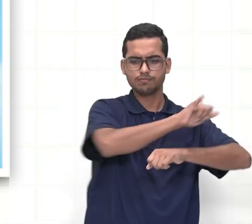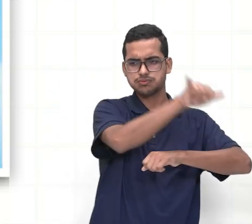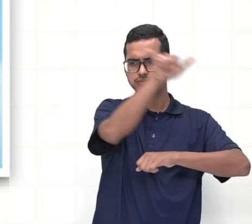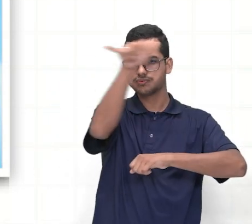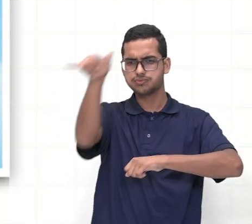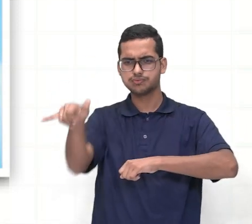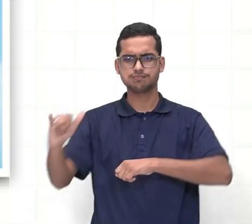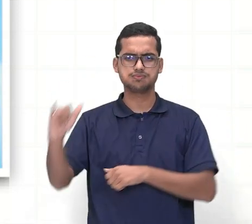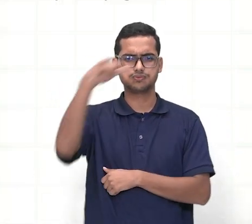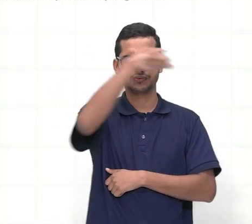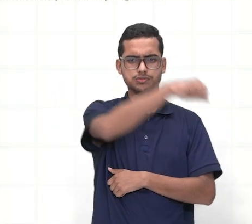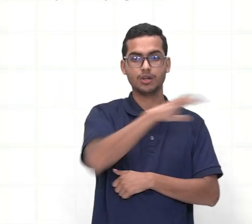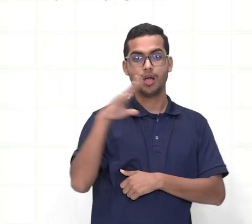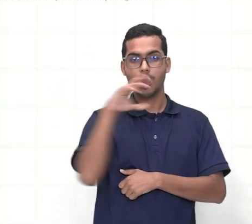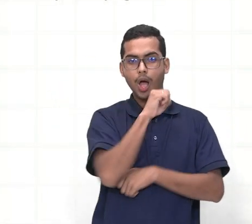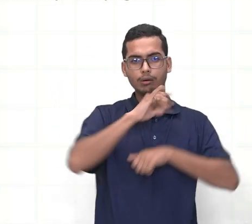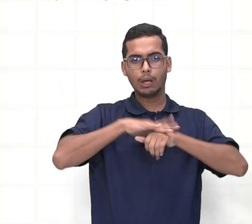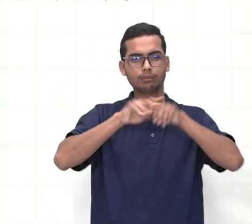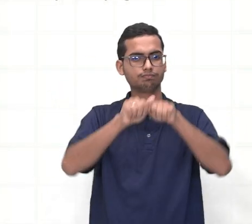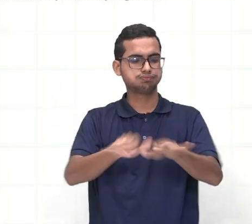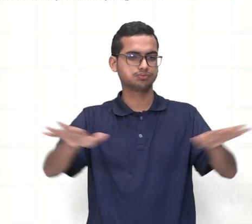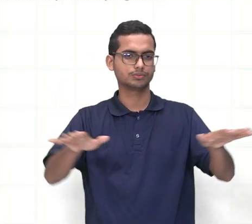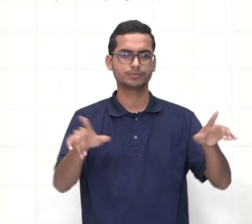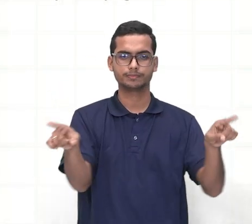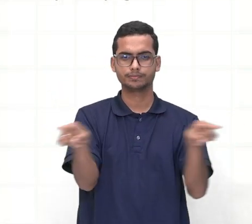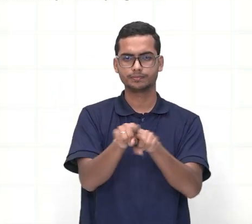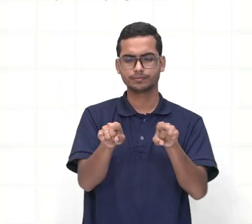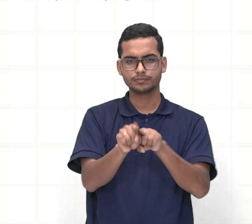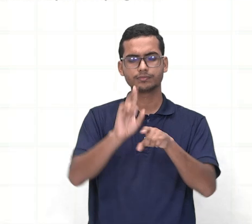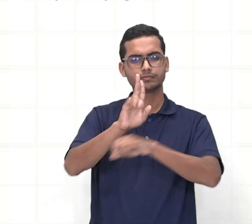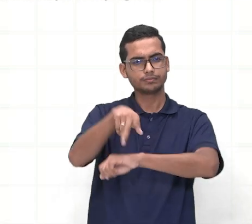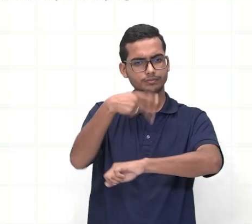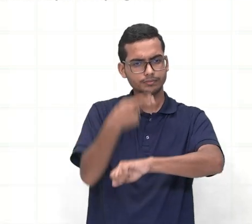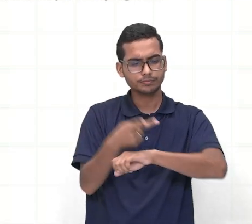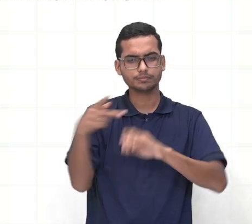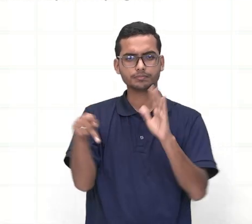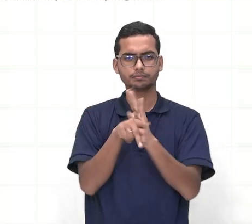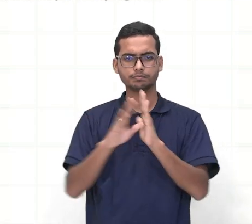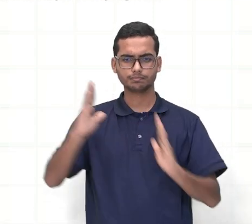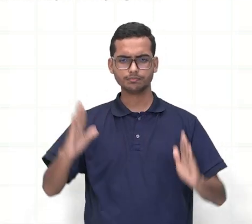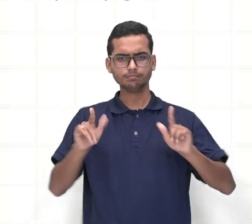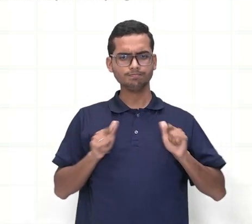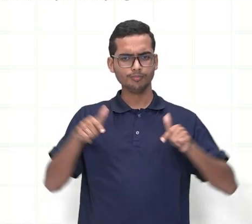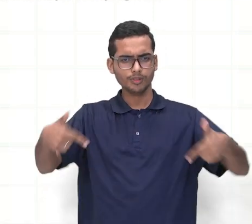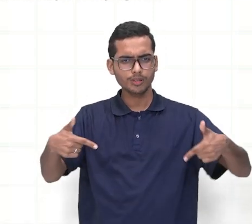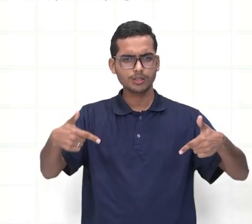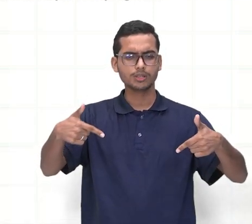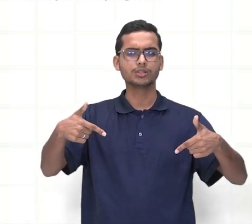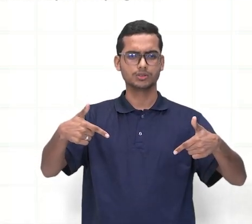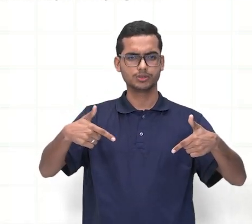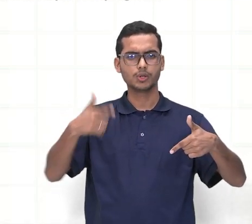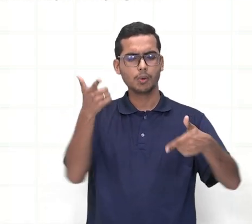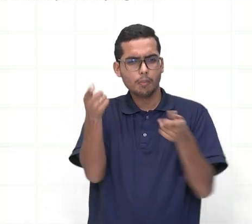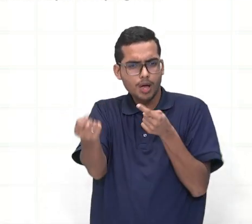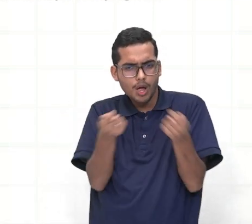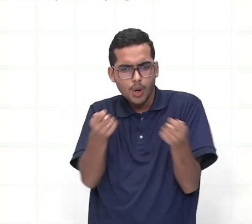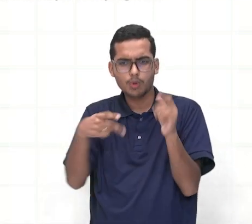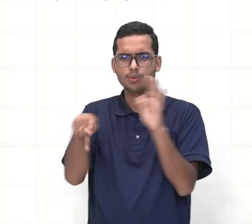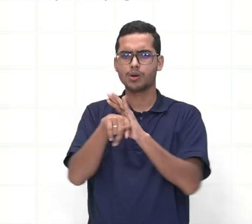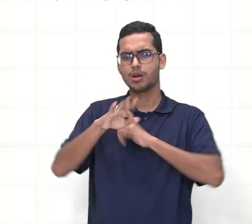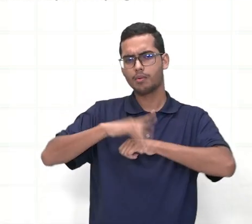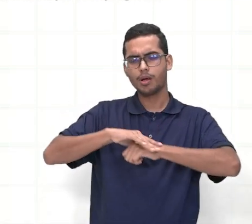certo? E aí nós passamos pelas medidas de prevenção e controle. Como que